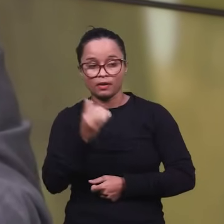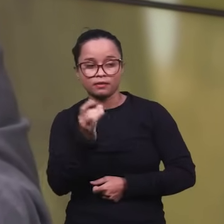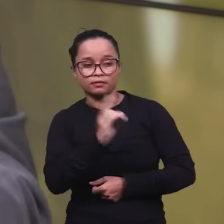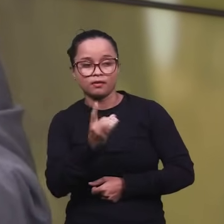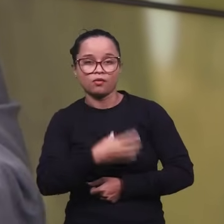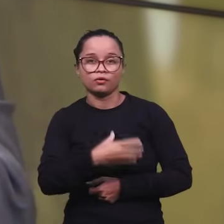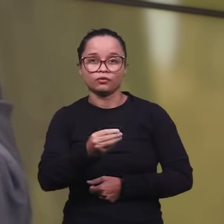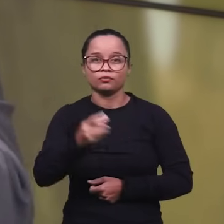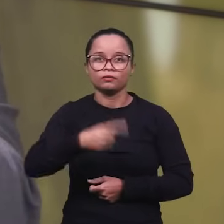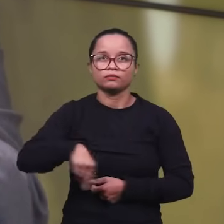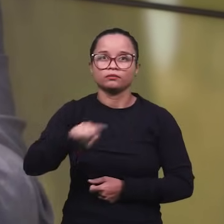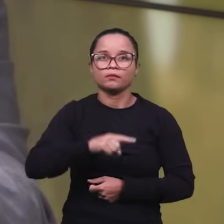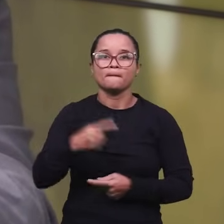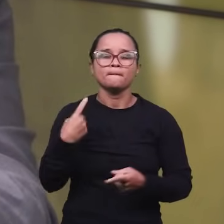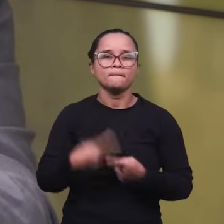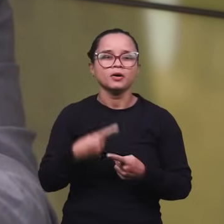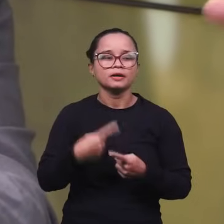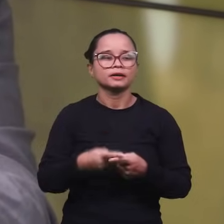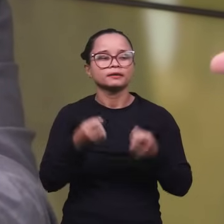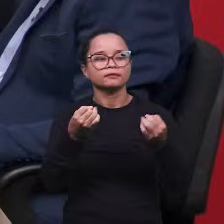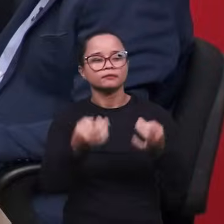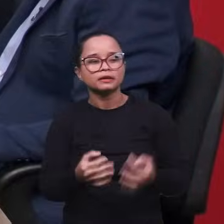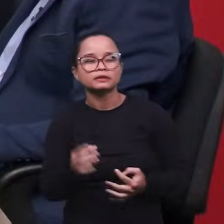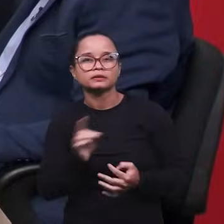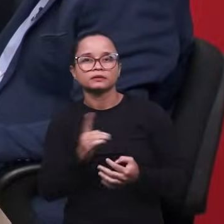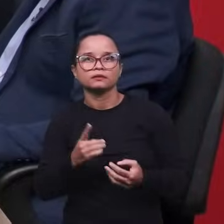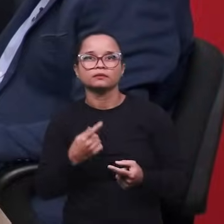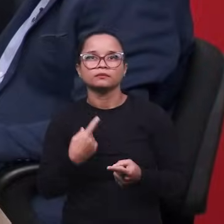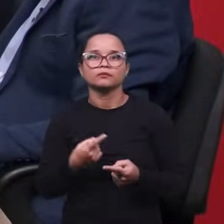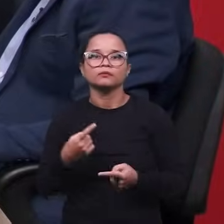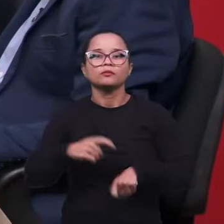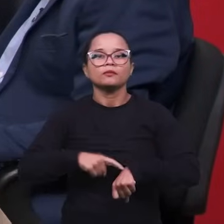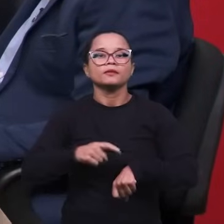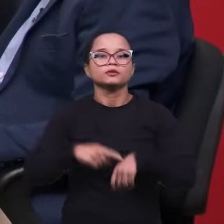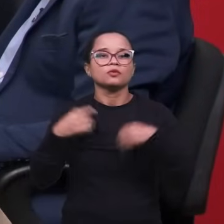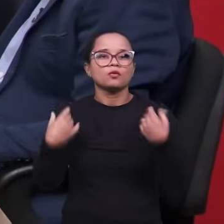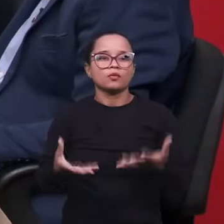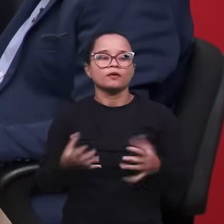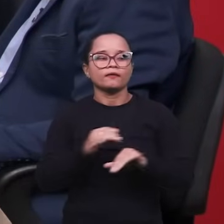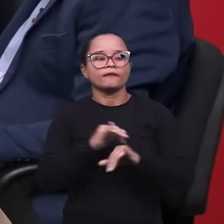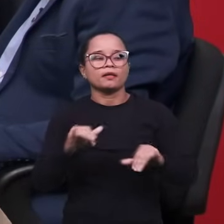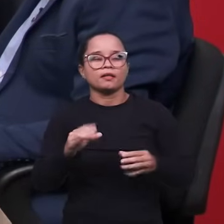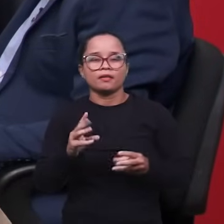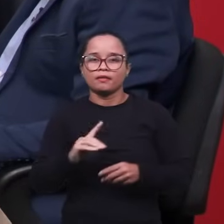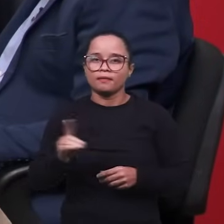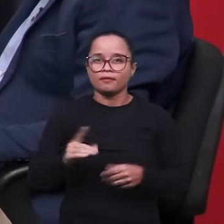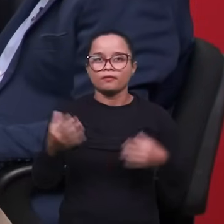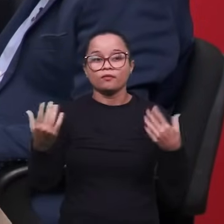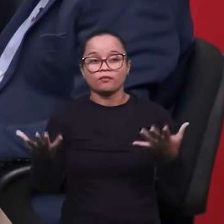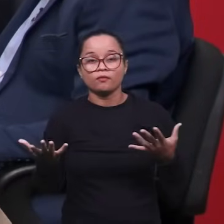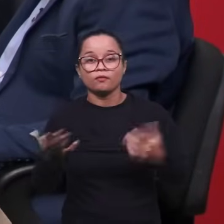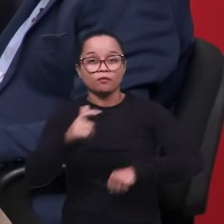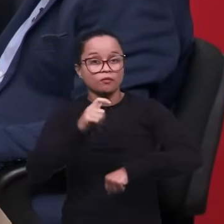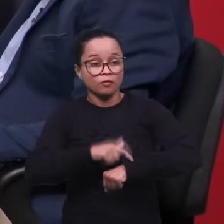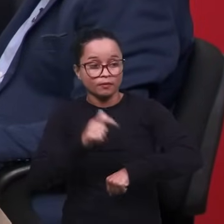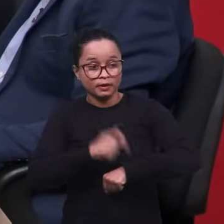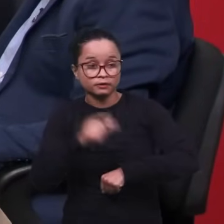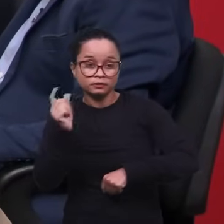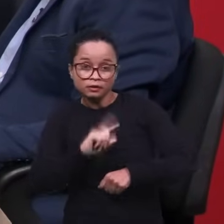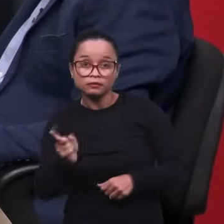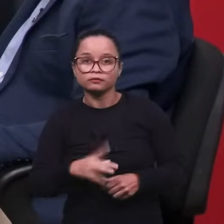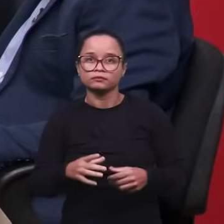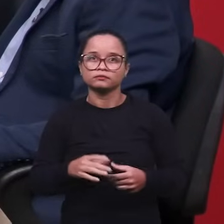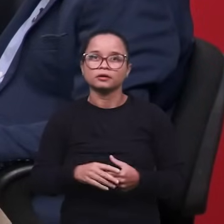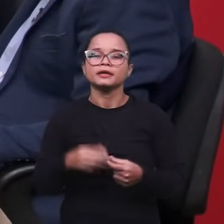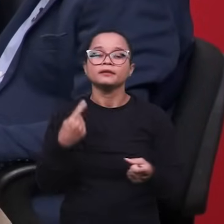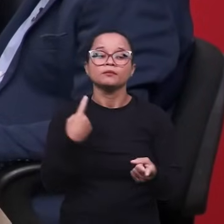filhos. Dizer não e por que está dizendo não. Quando se deve dizer não? É isso que eu quero dizer. A gente precisa dizer não quando se deve dizer não.